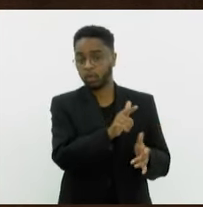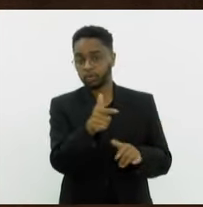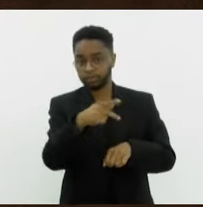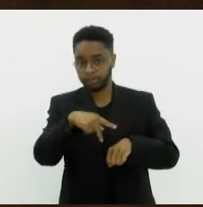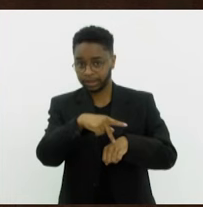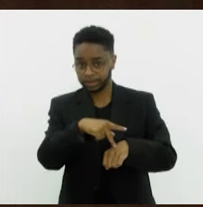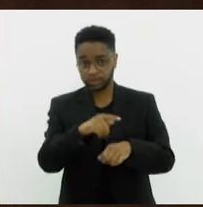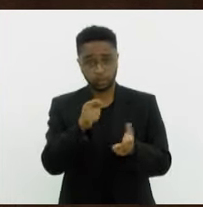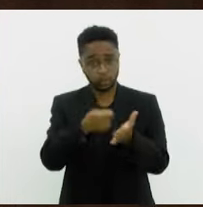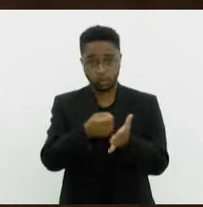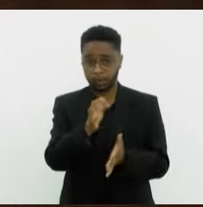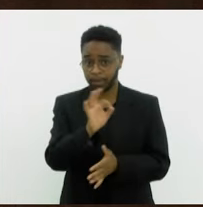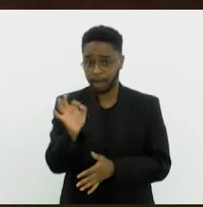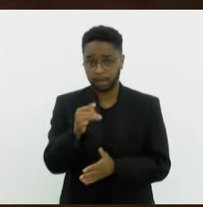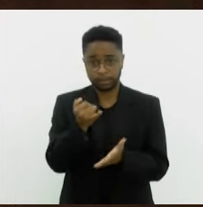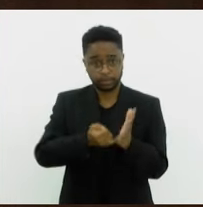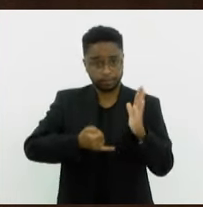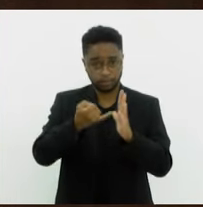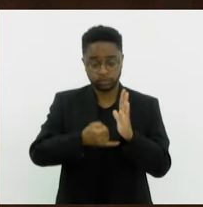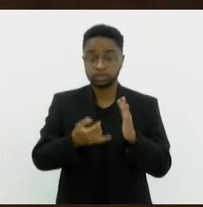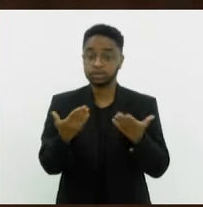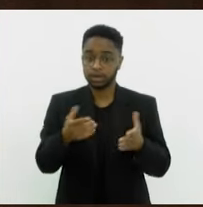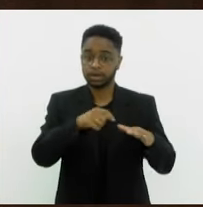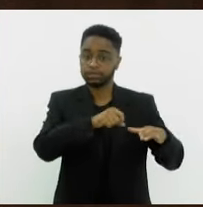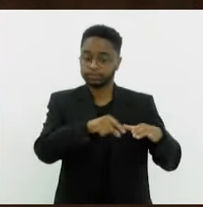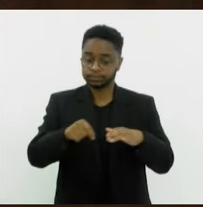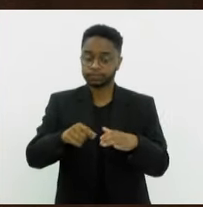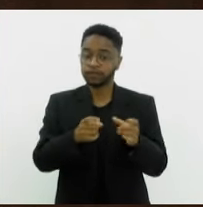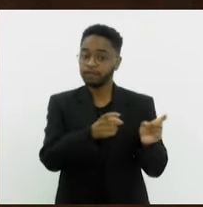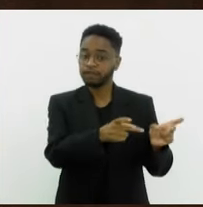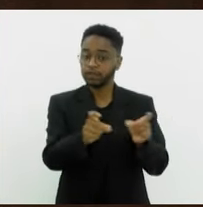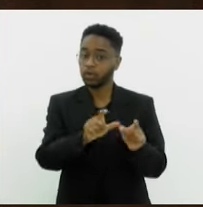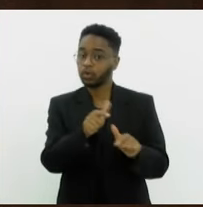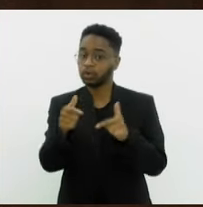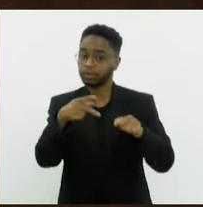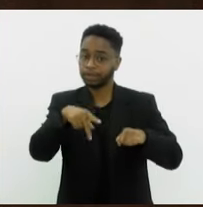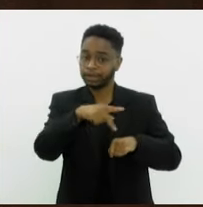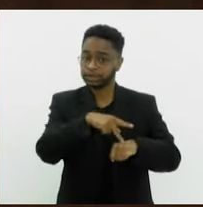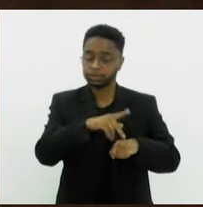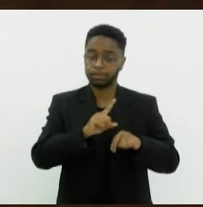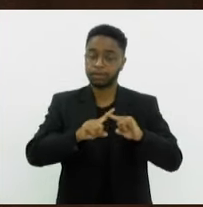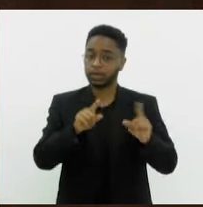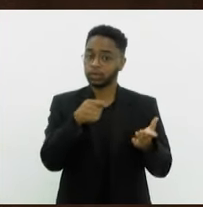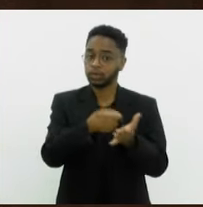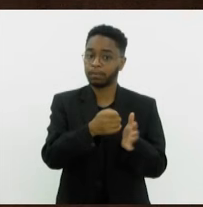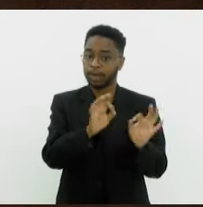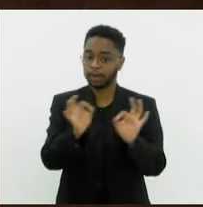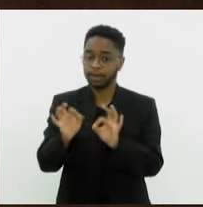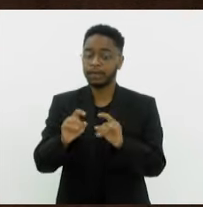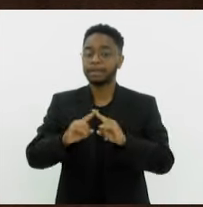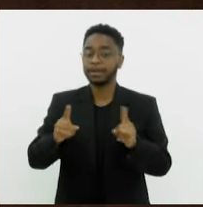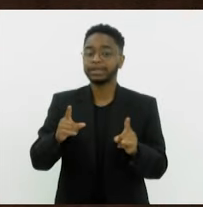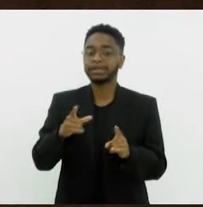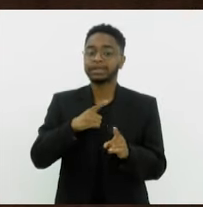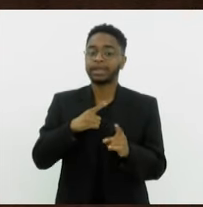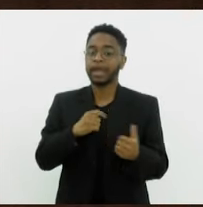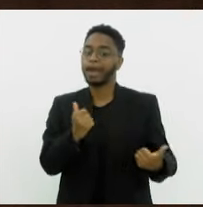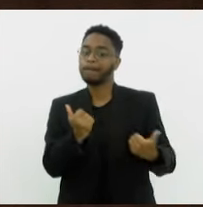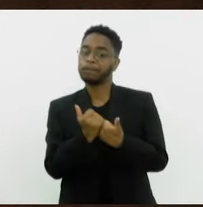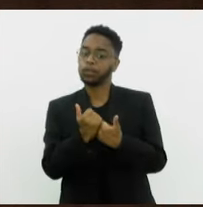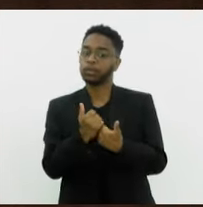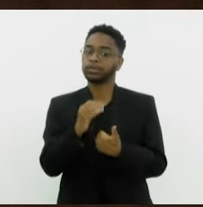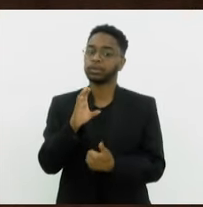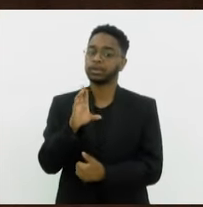produz, vende para o exterior sem pagar imposto e pega constantemente crédito subsidiado. Então,